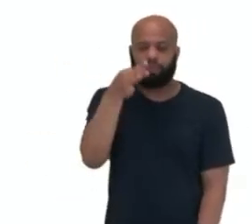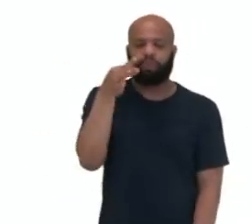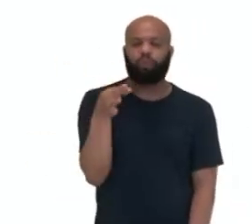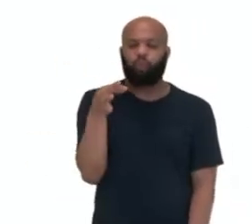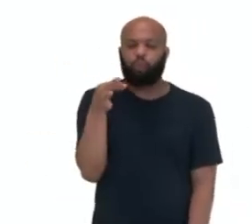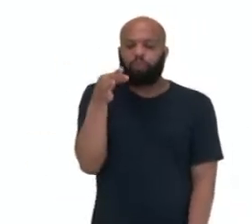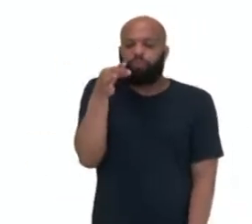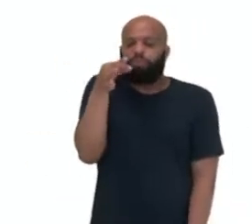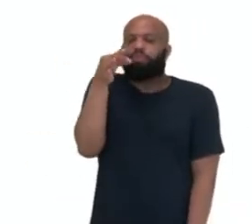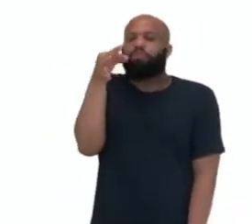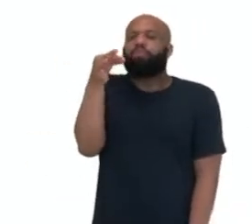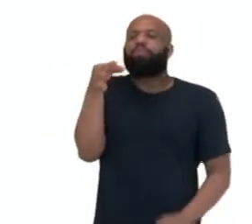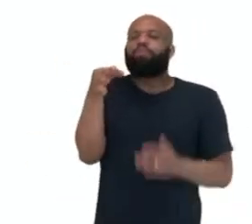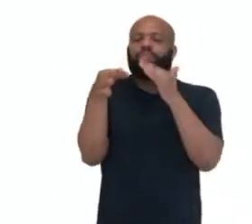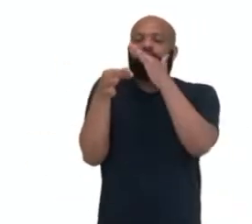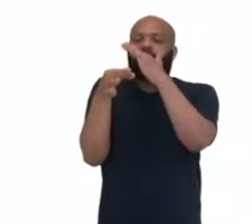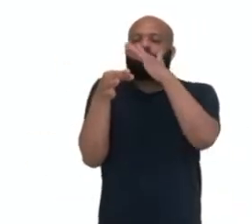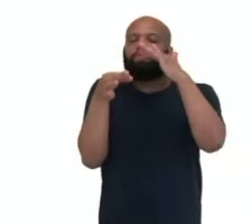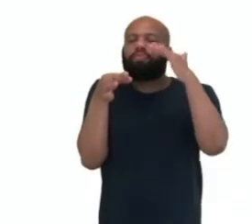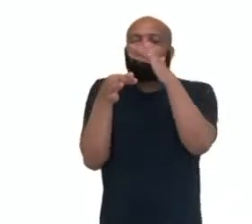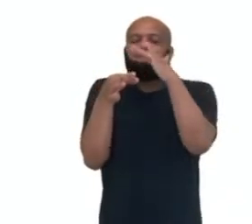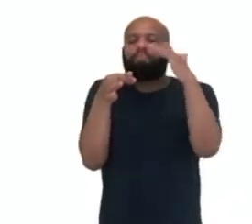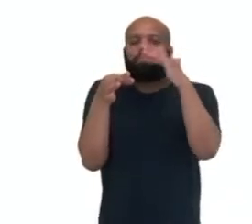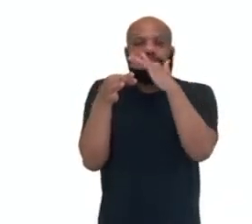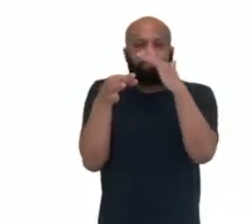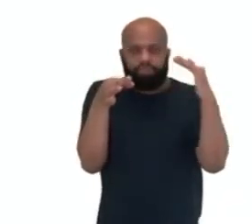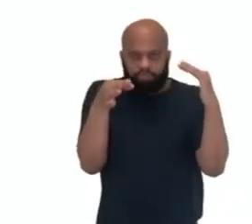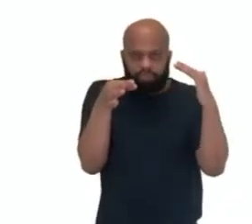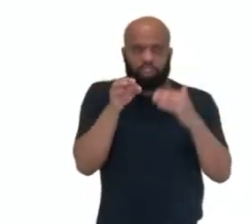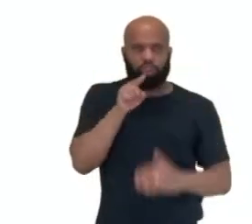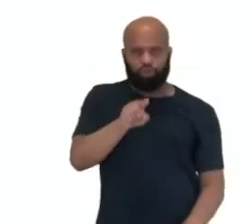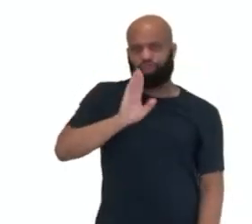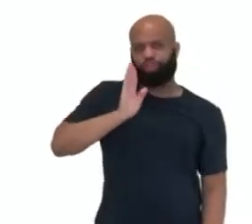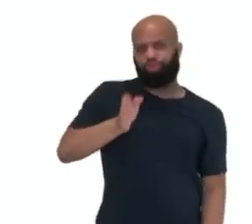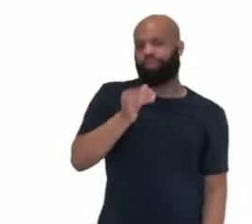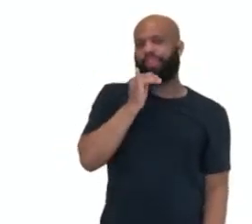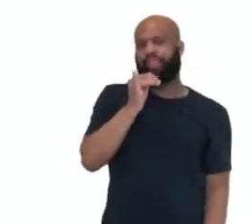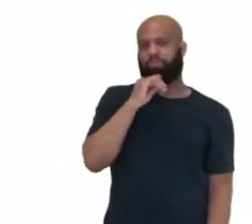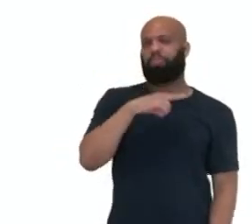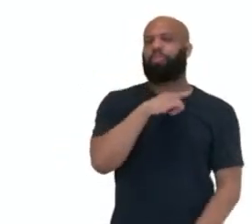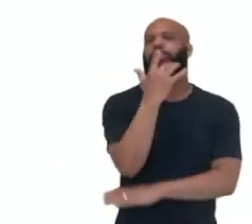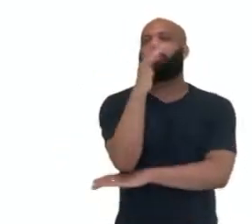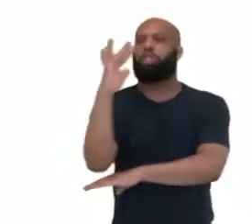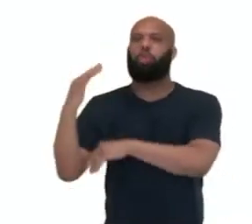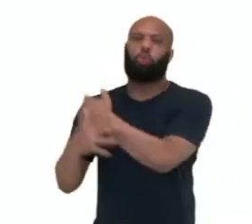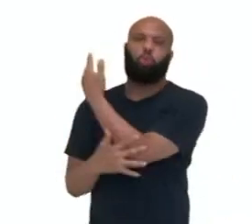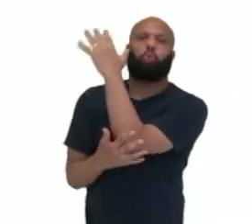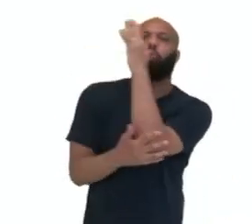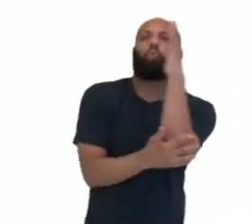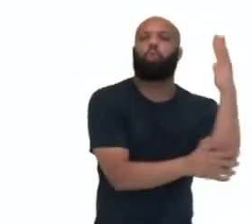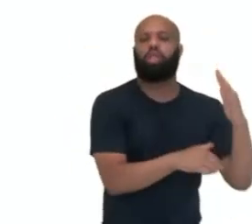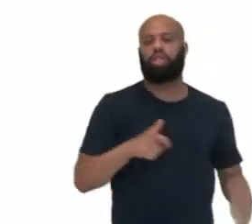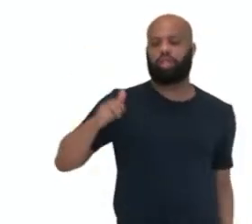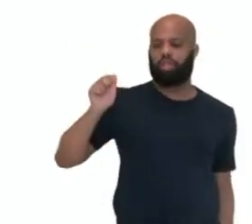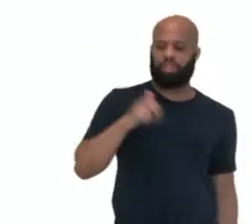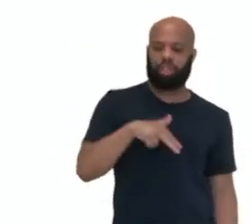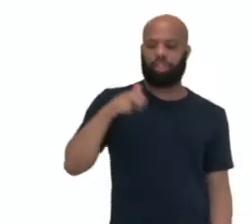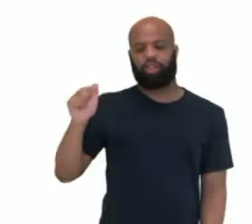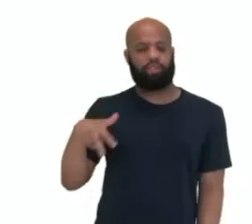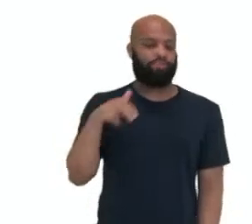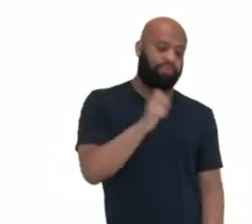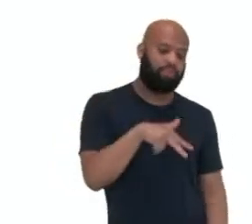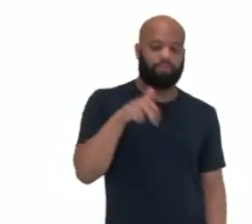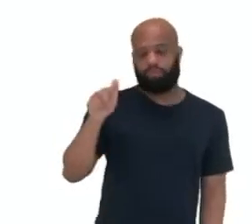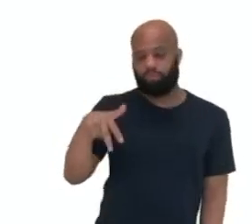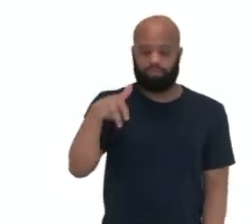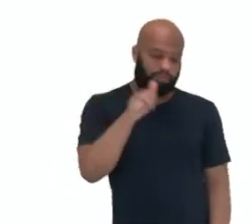Sentindo o cheiro das flores. Você já parou em algum passeio, ou nesse bosque, ou num